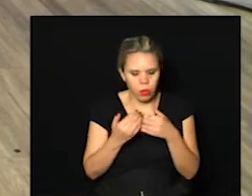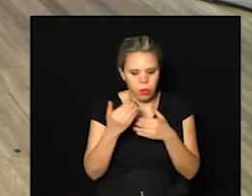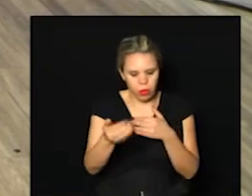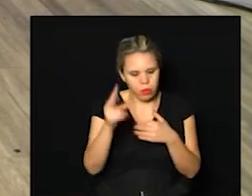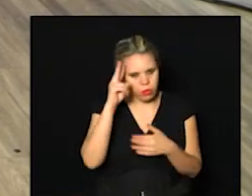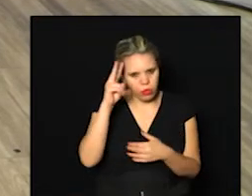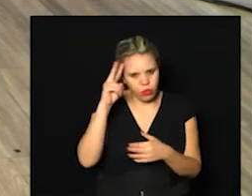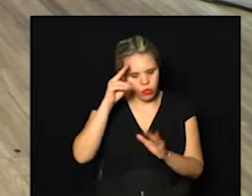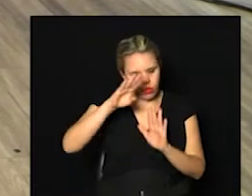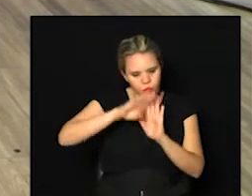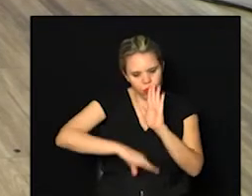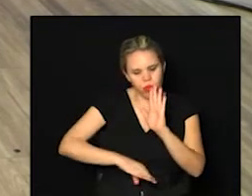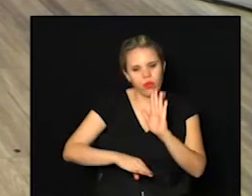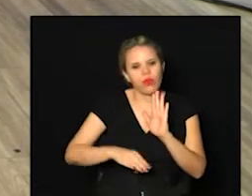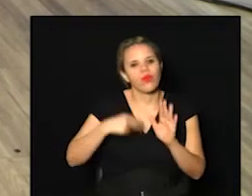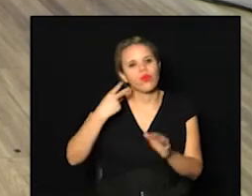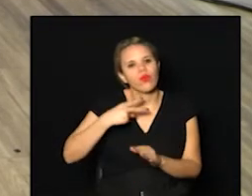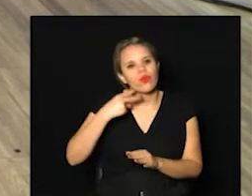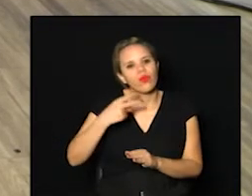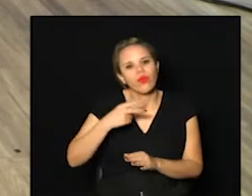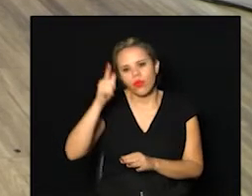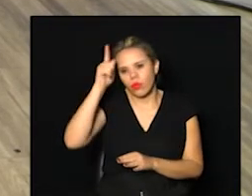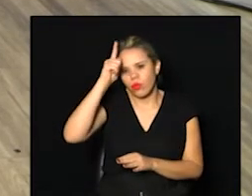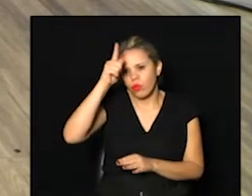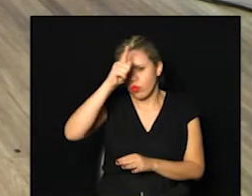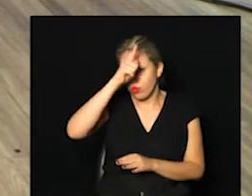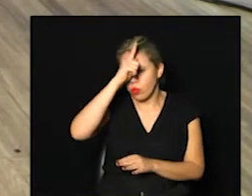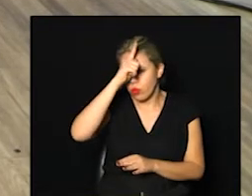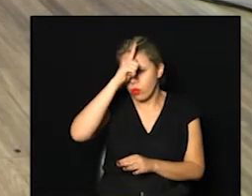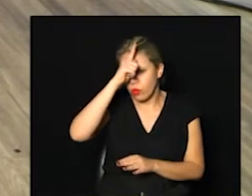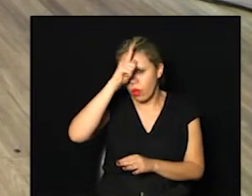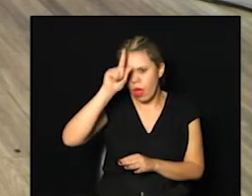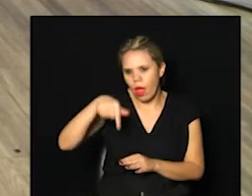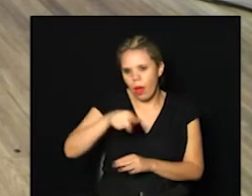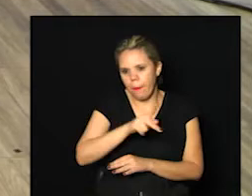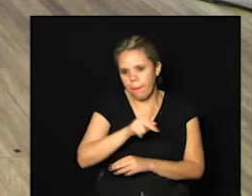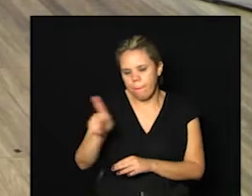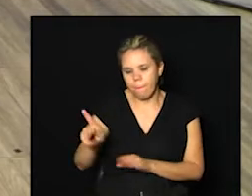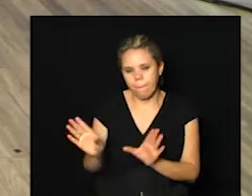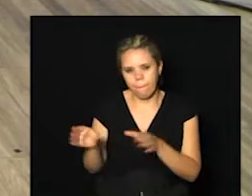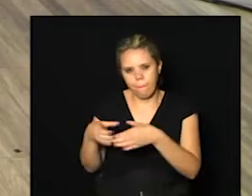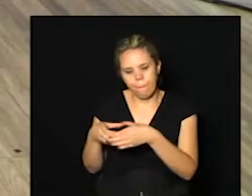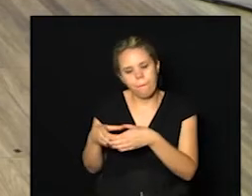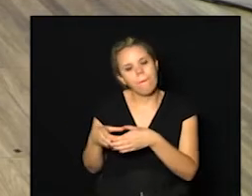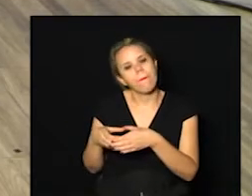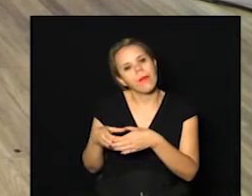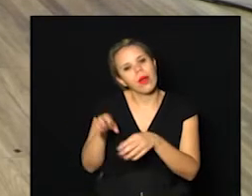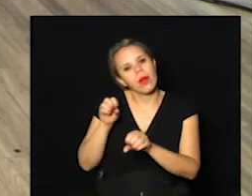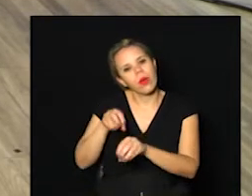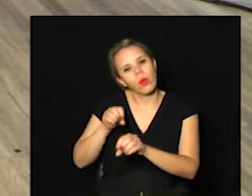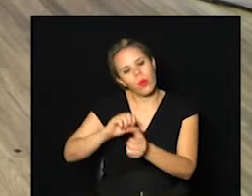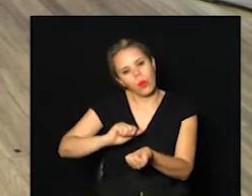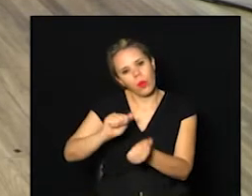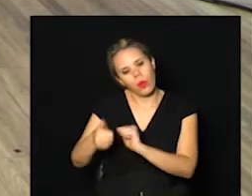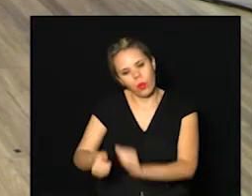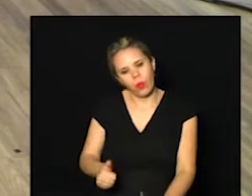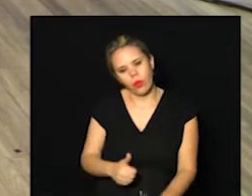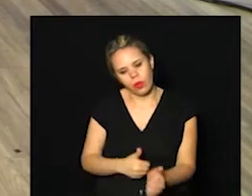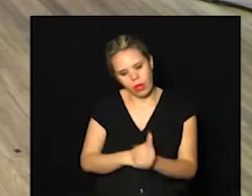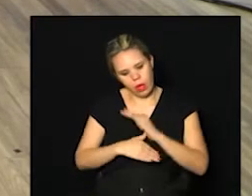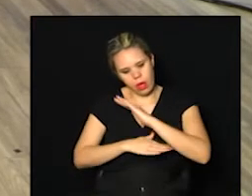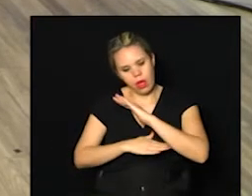segunda-feira no Em Pauta com o vereador Gustavo Peta, que é o presidente da Comissão de Educação e Esporte aqui da